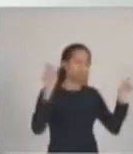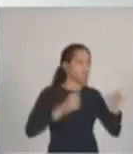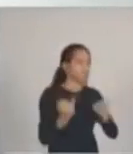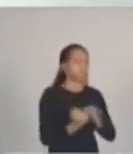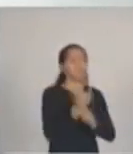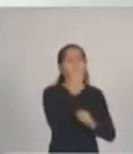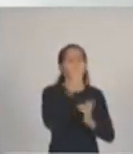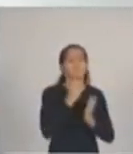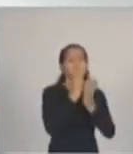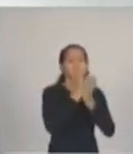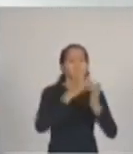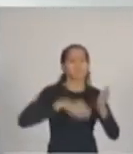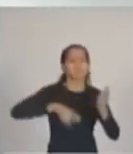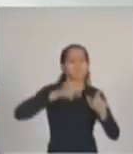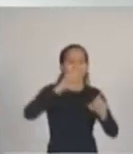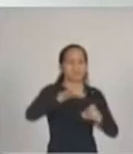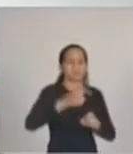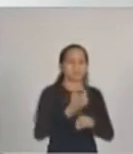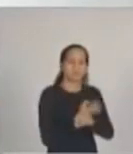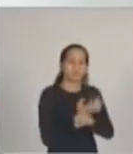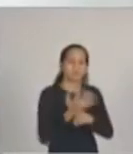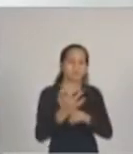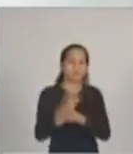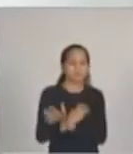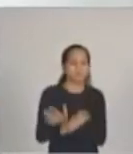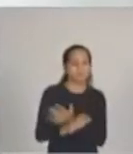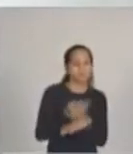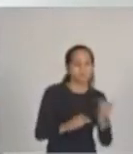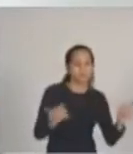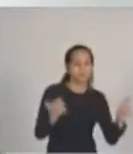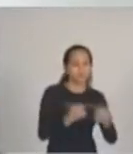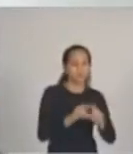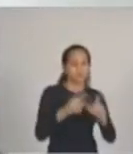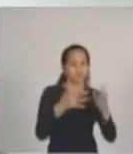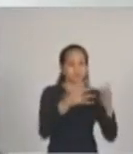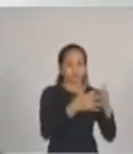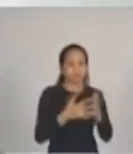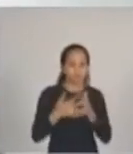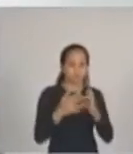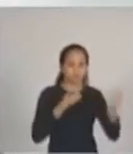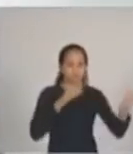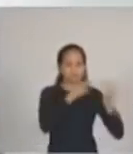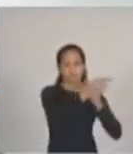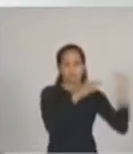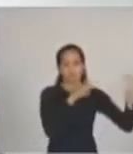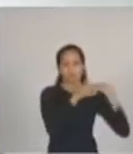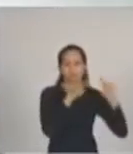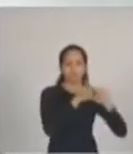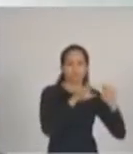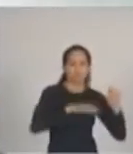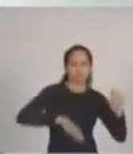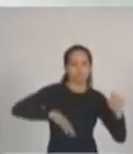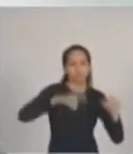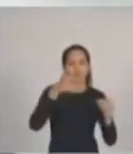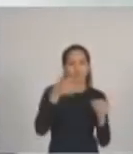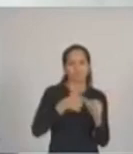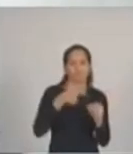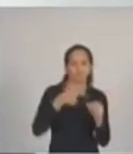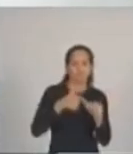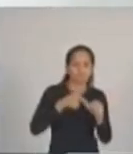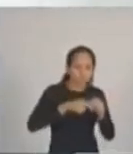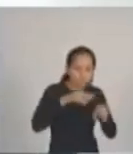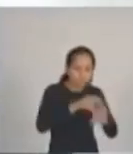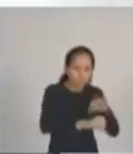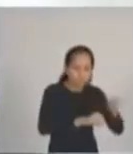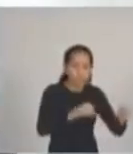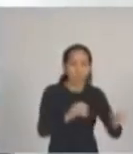agrícola, isso sem falar que se trata também de uma área de exploração de petróleo e gás. Então, sai dali